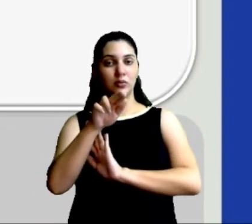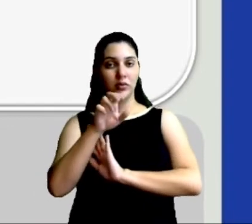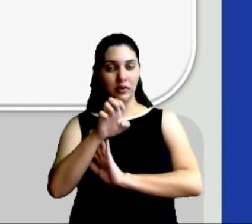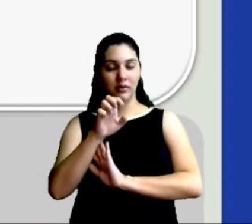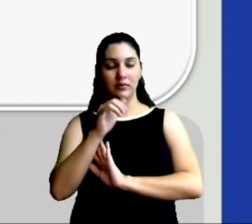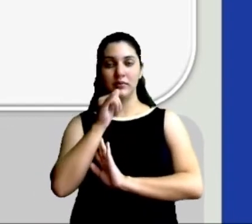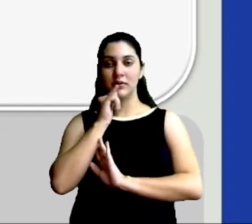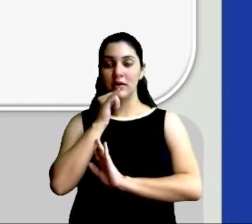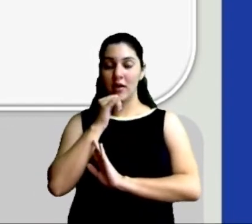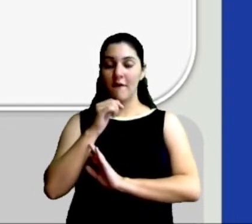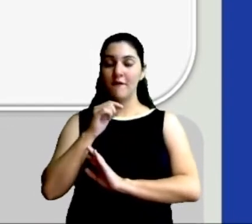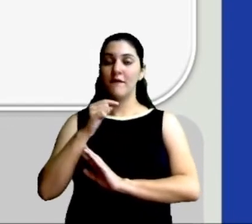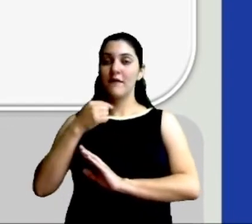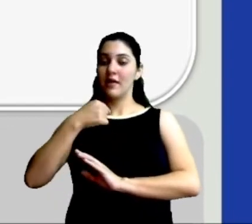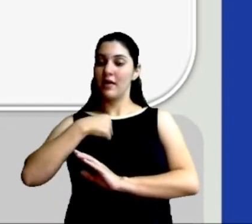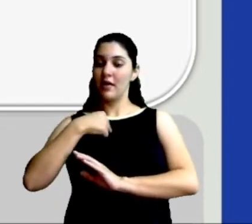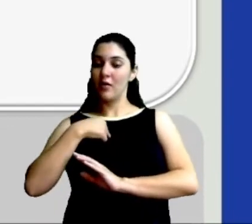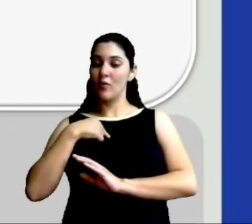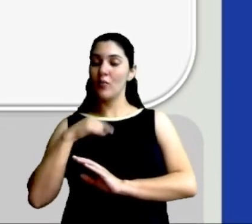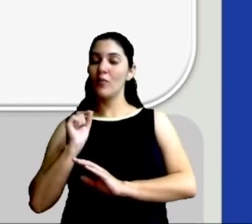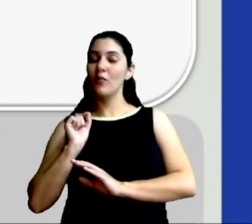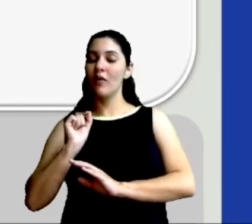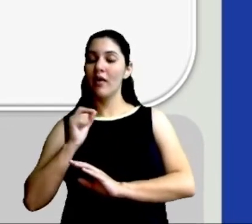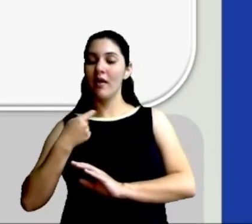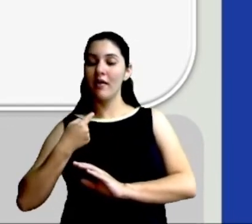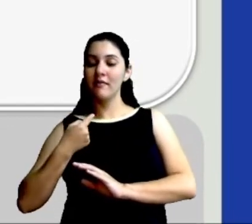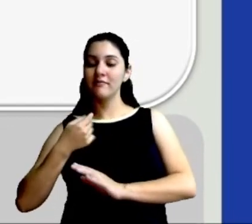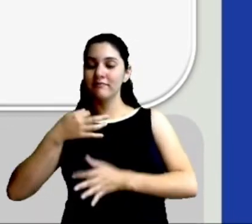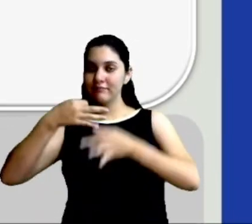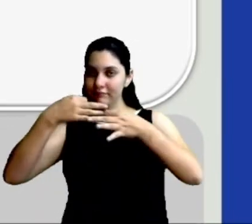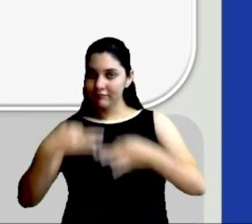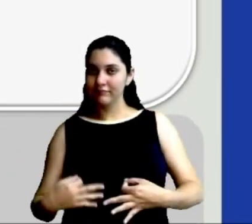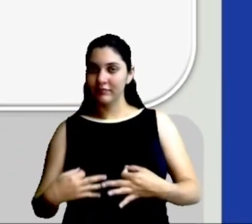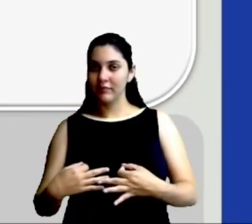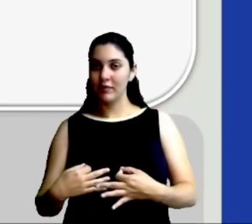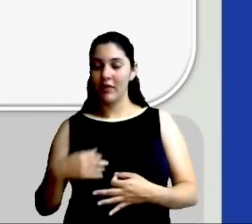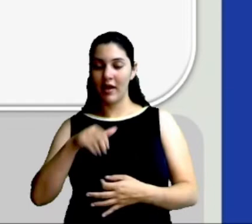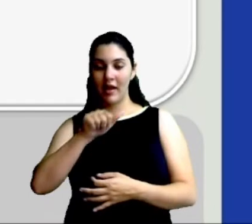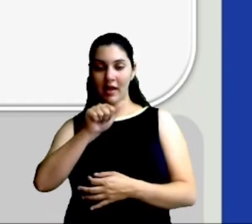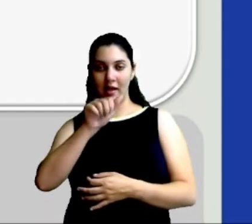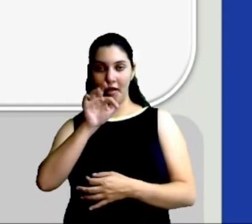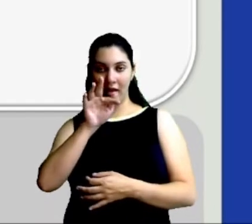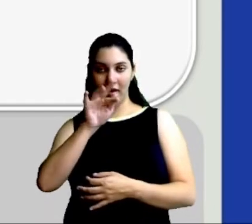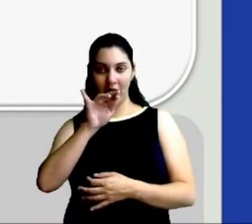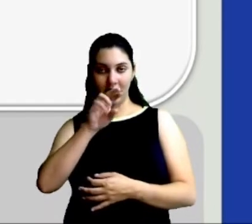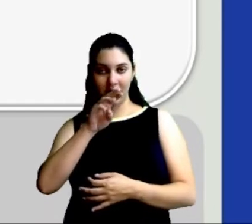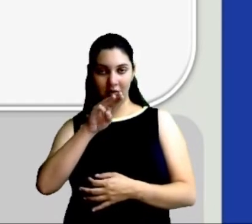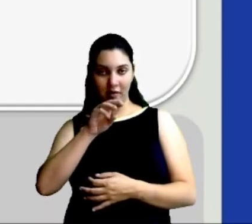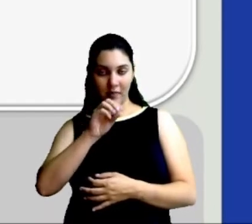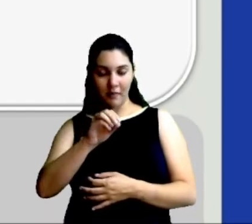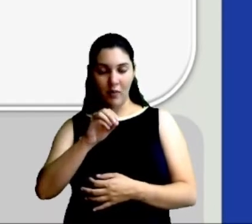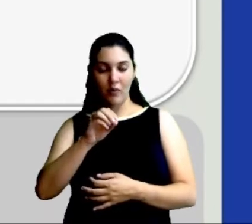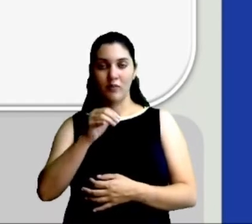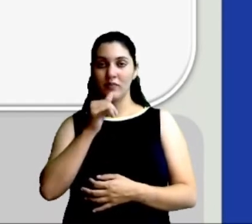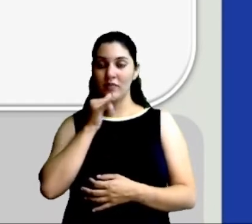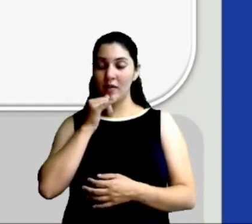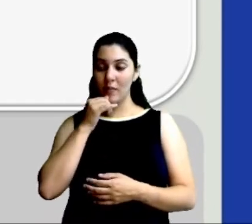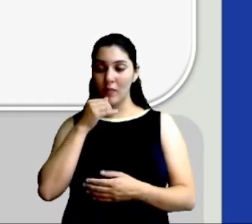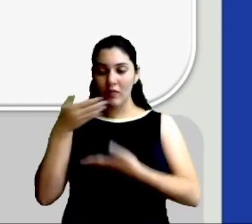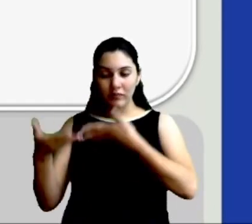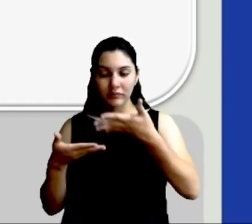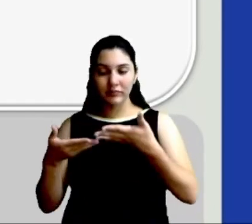exemplo. Fui eu quem afirmou. Então, afirmou está se referindo a eu,